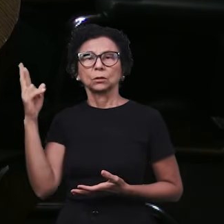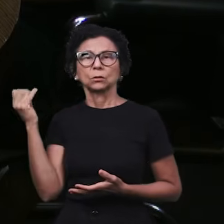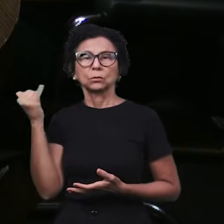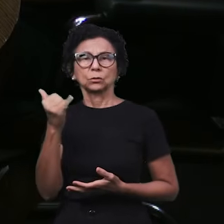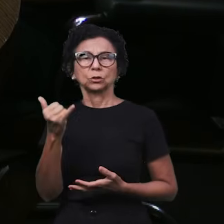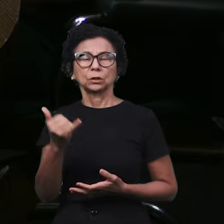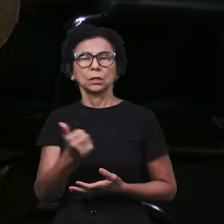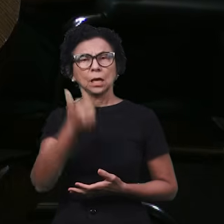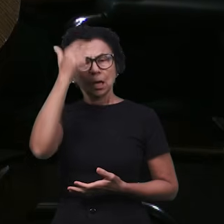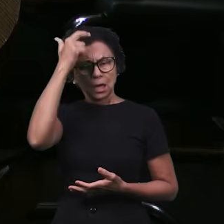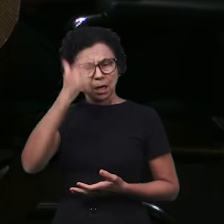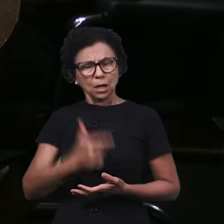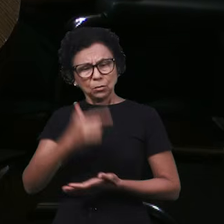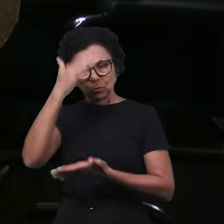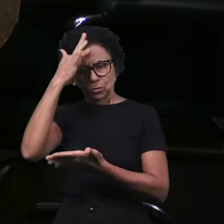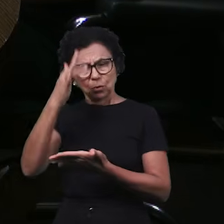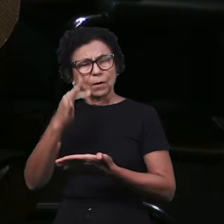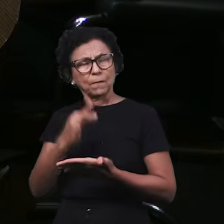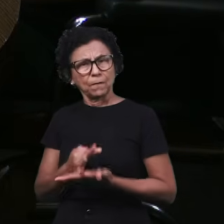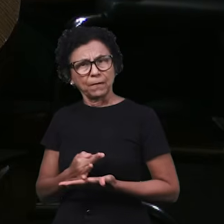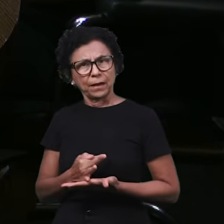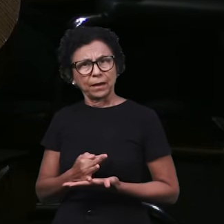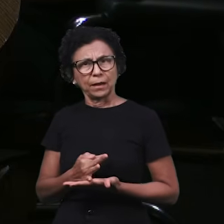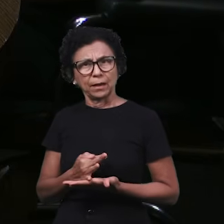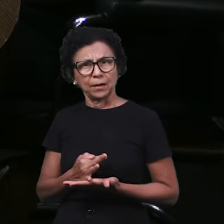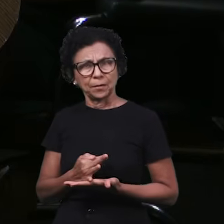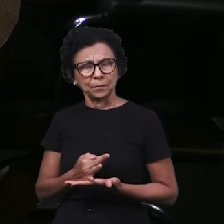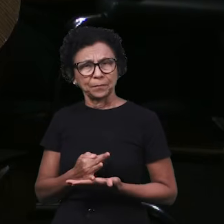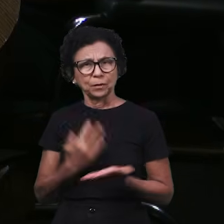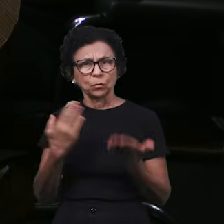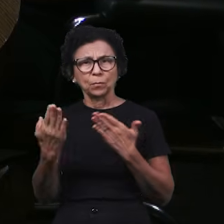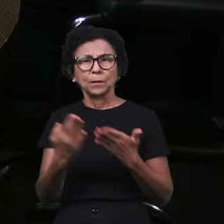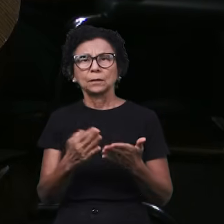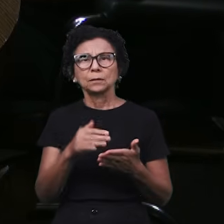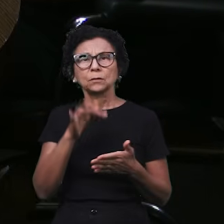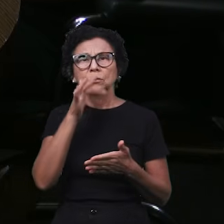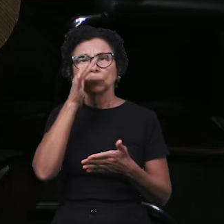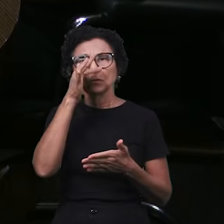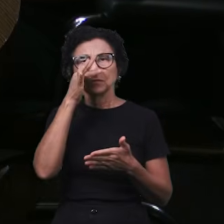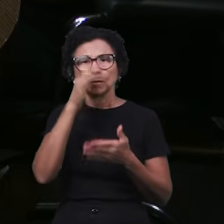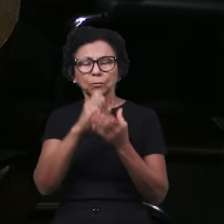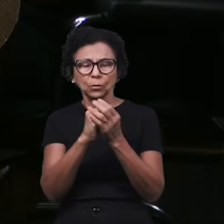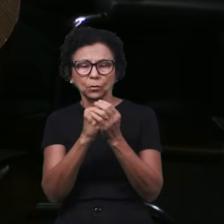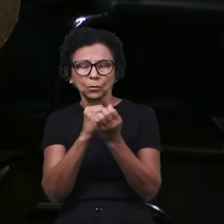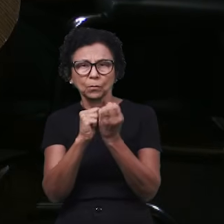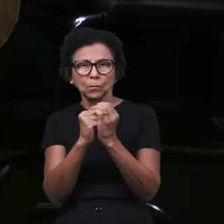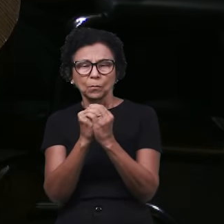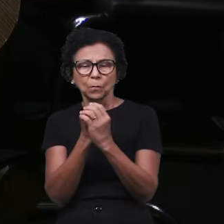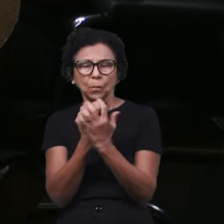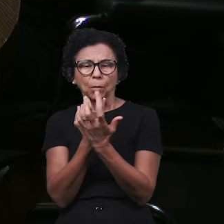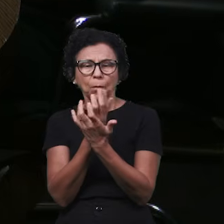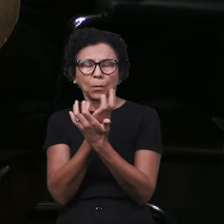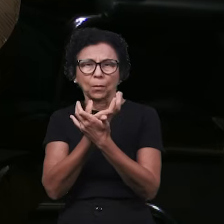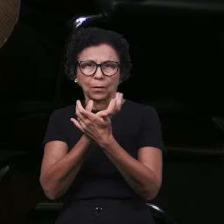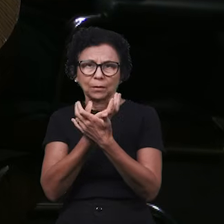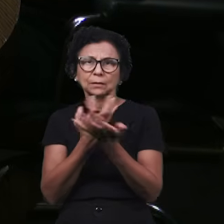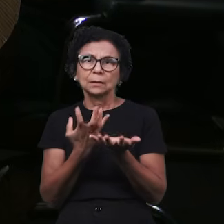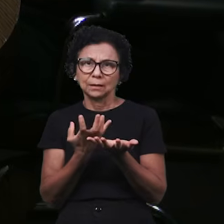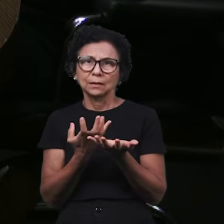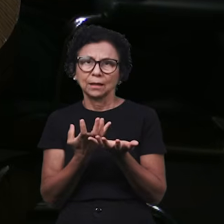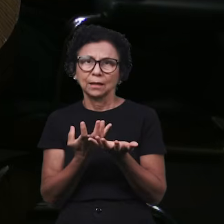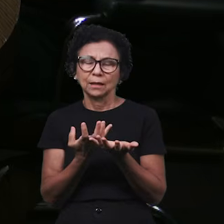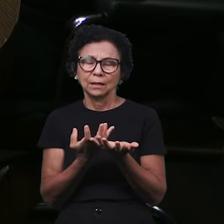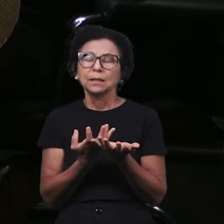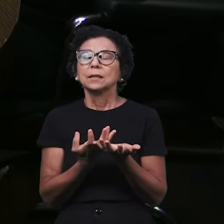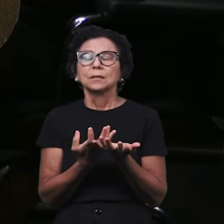desabrocha. Desabrocha, aí vai pensar numa flor, vou fazer uma flor desabrochando. Não tem necessidade, mas é uma fé vinda do alto, né? Sou eu que dou,